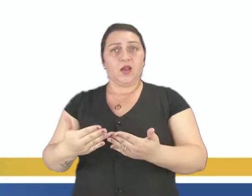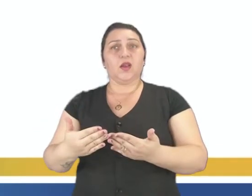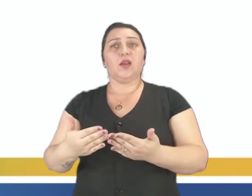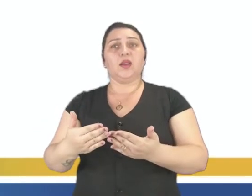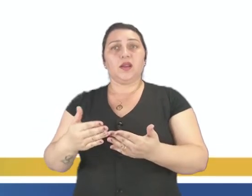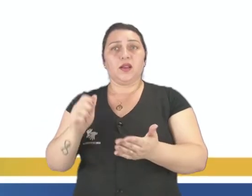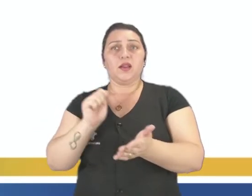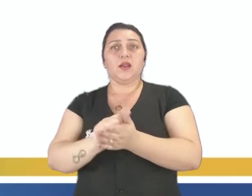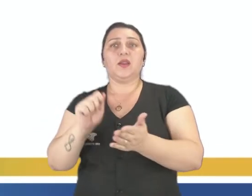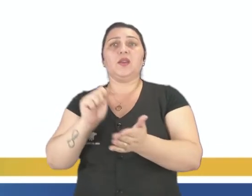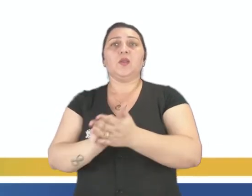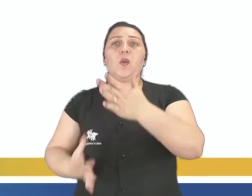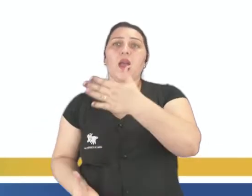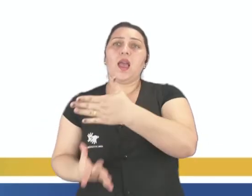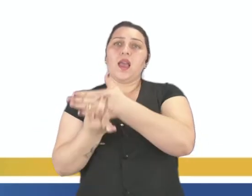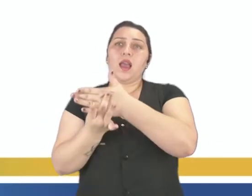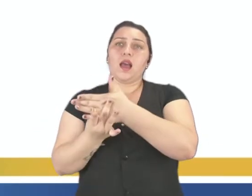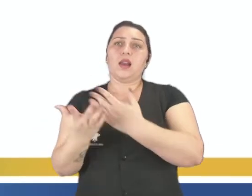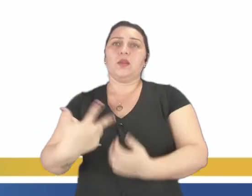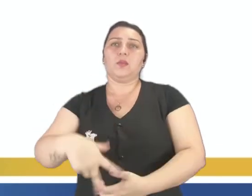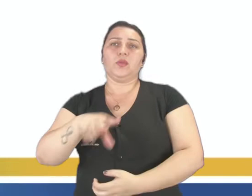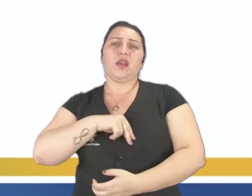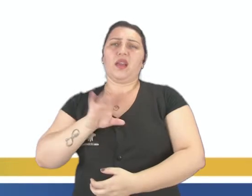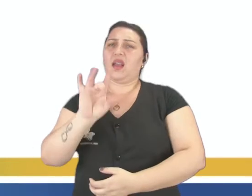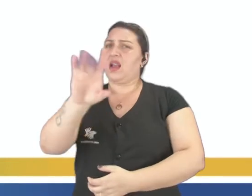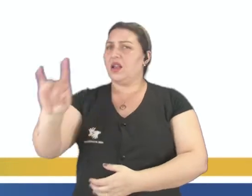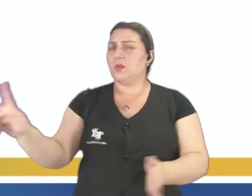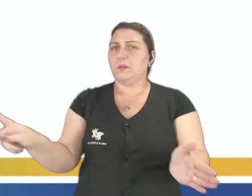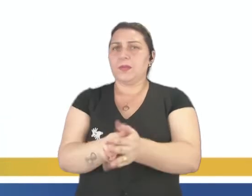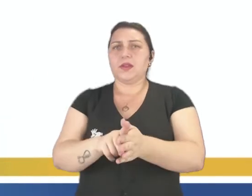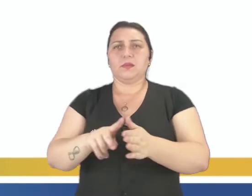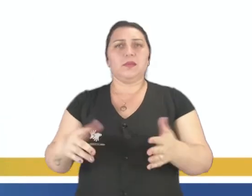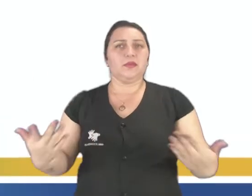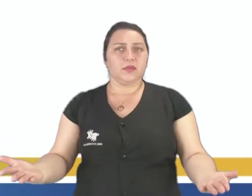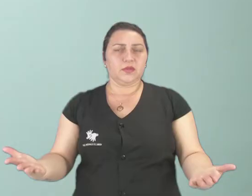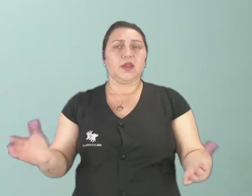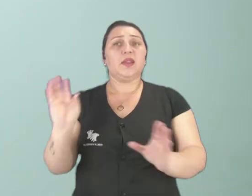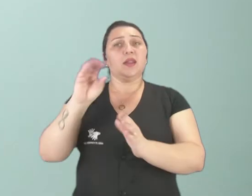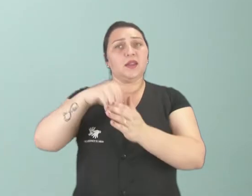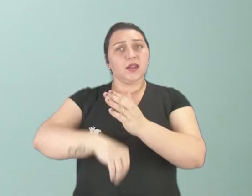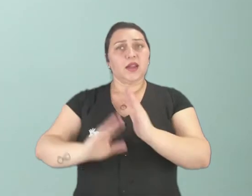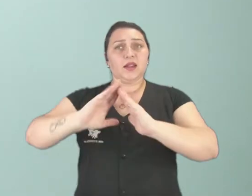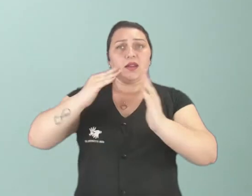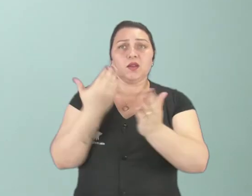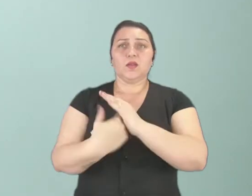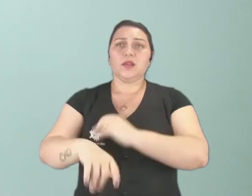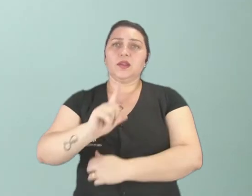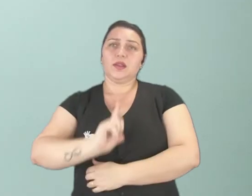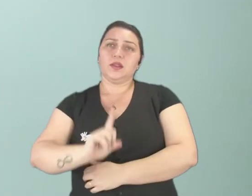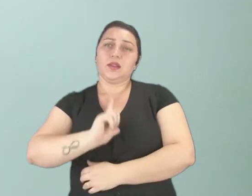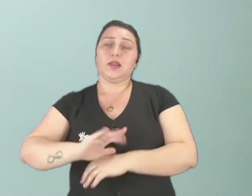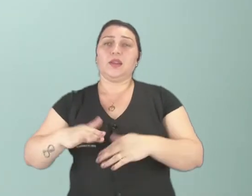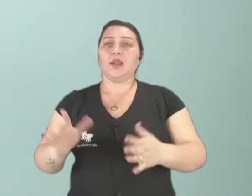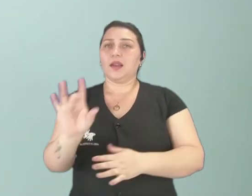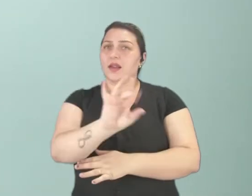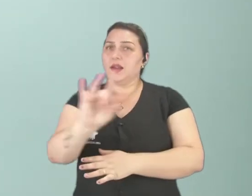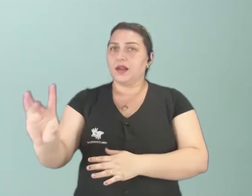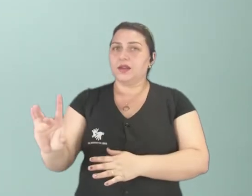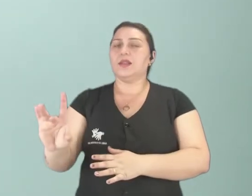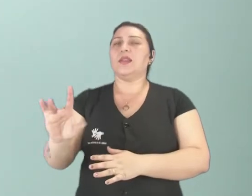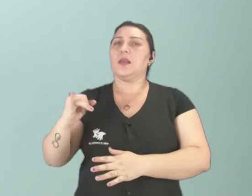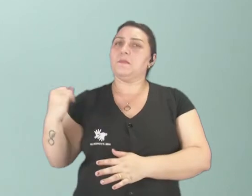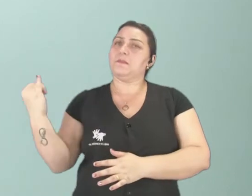do realismo português. Então, cada um tem o seu pertencimento dentro das escolas literárias. Cada um tem a